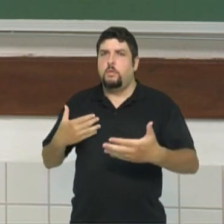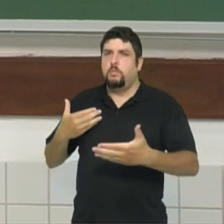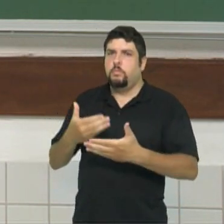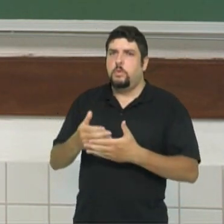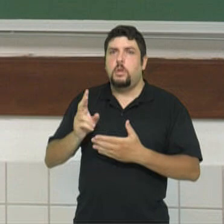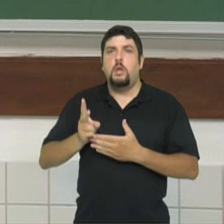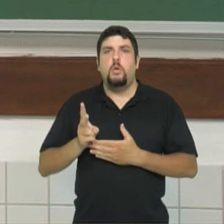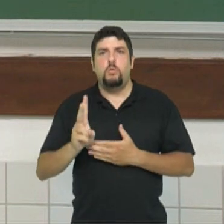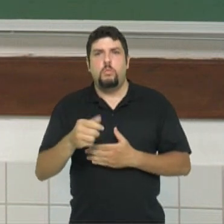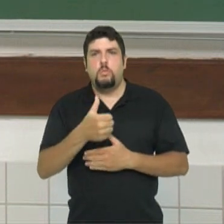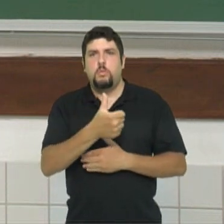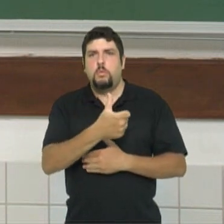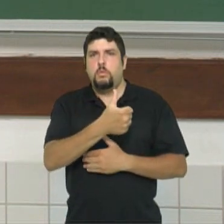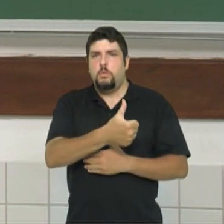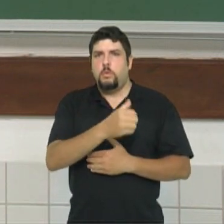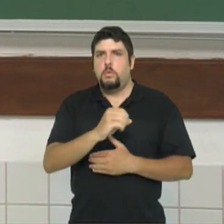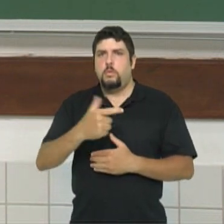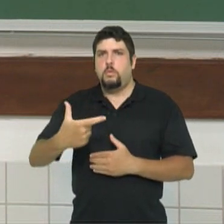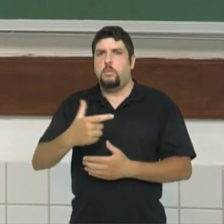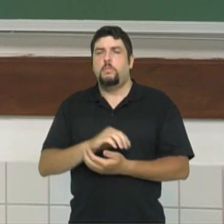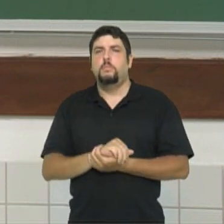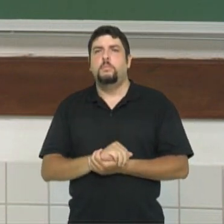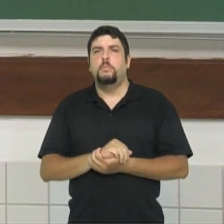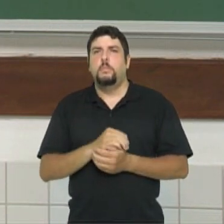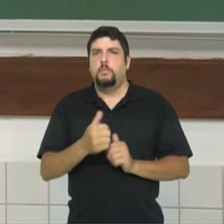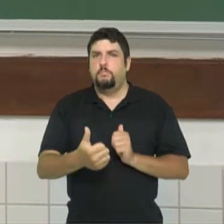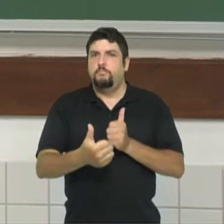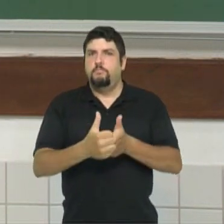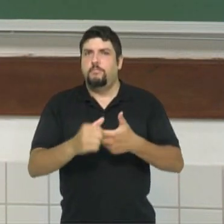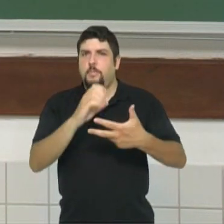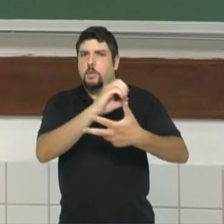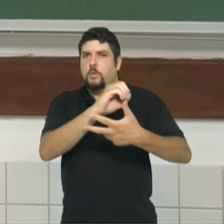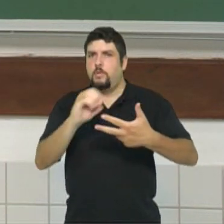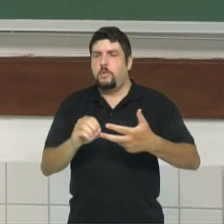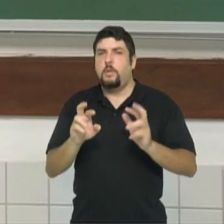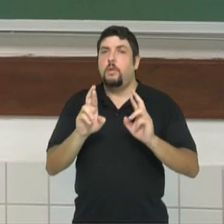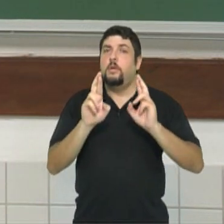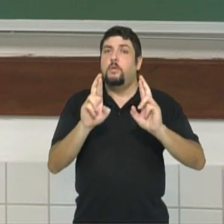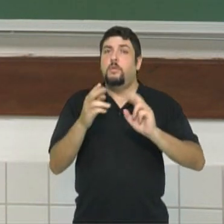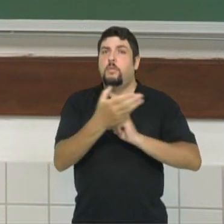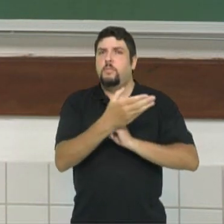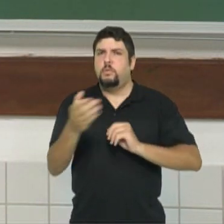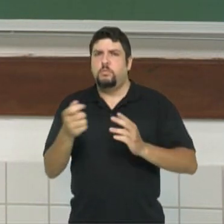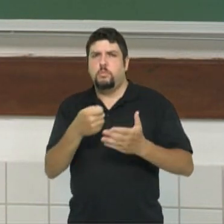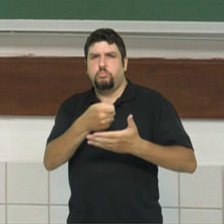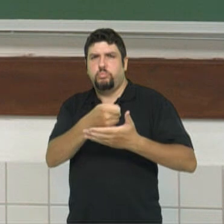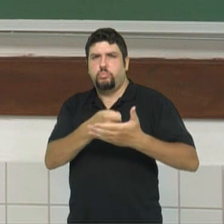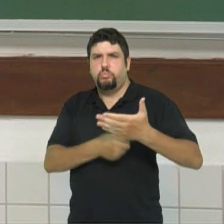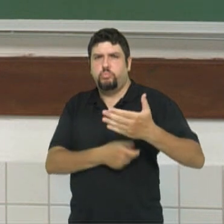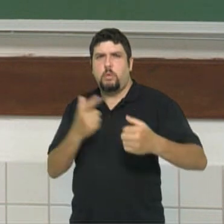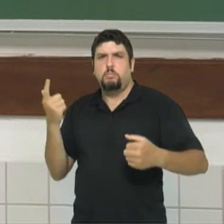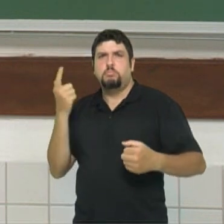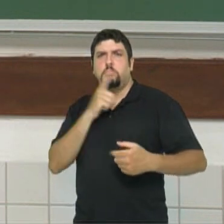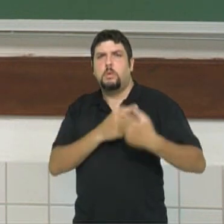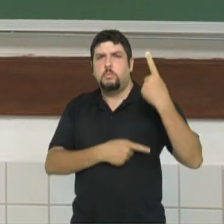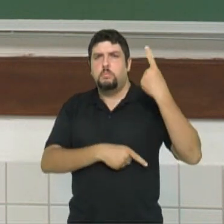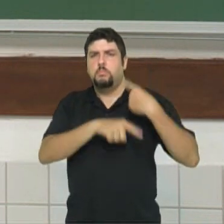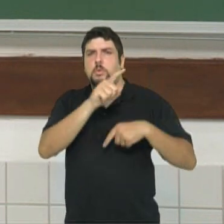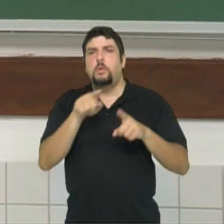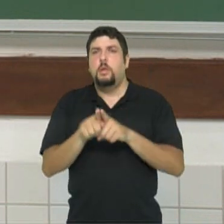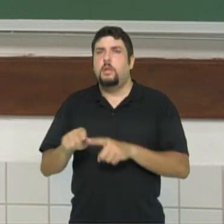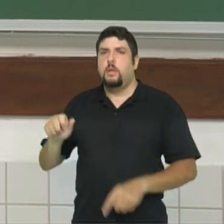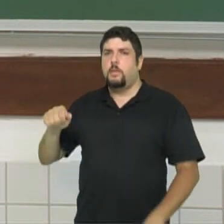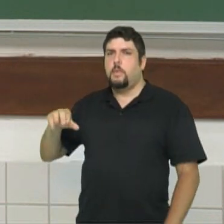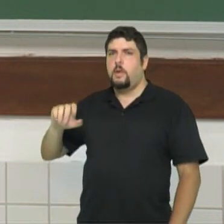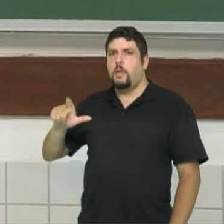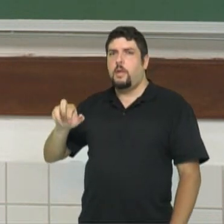nessa aula 102. O Enem logo, logo está aí. Eu espero que vocês arrasem, assim como a Ana Clara, consiga